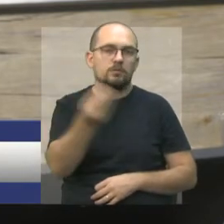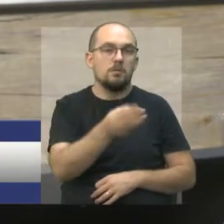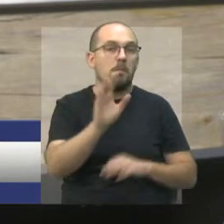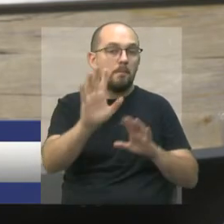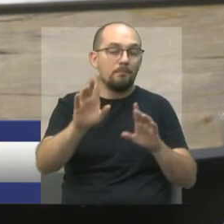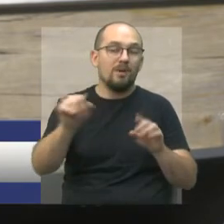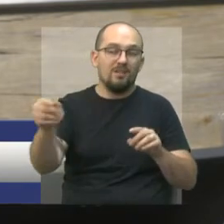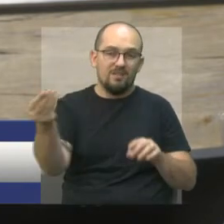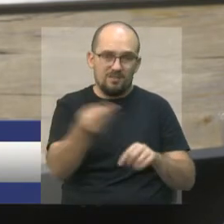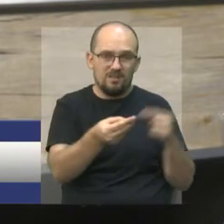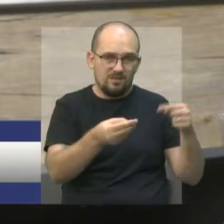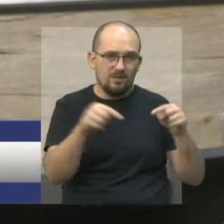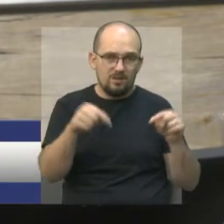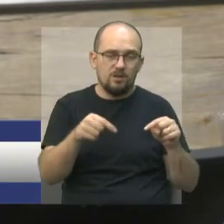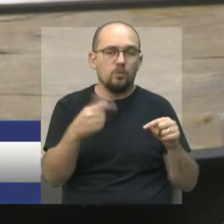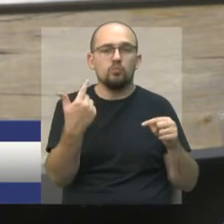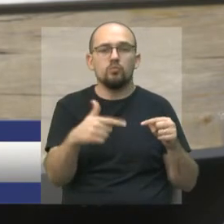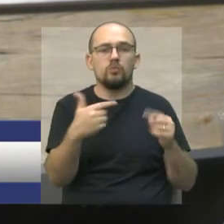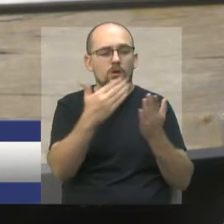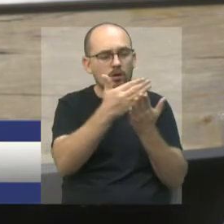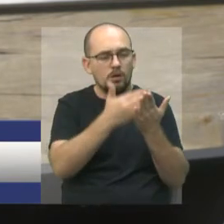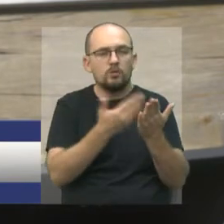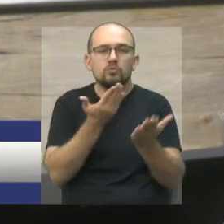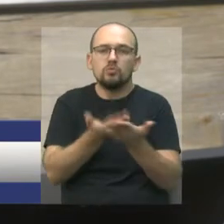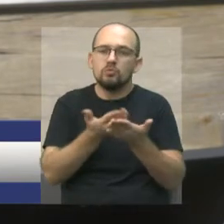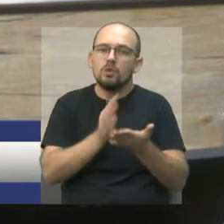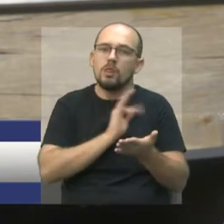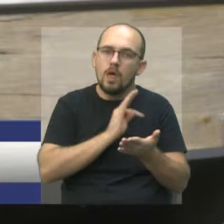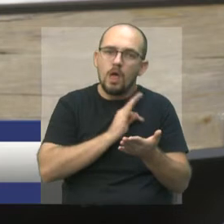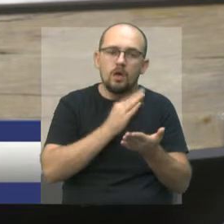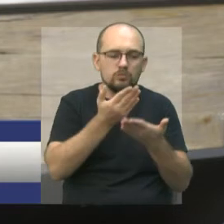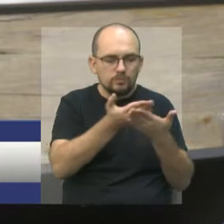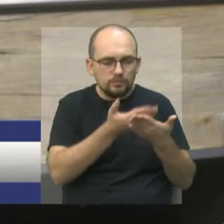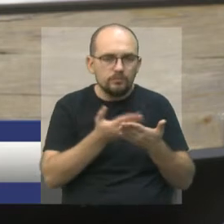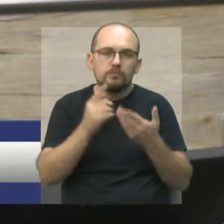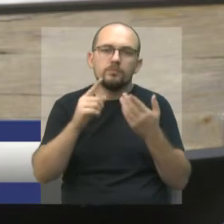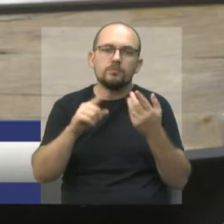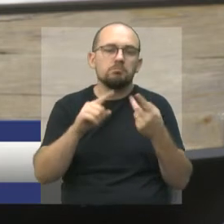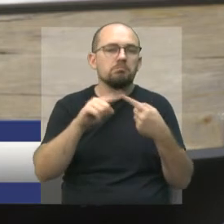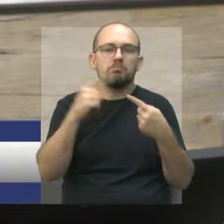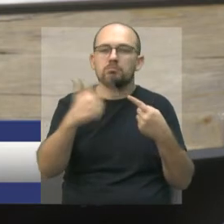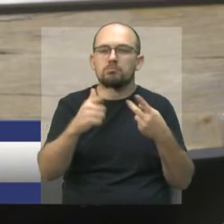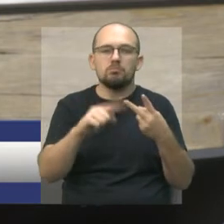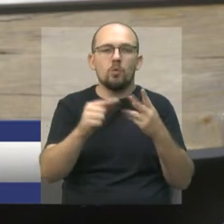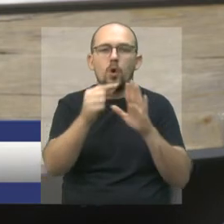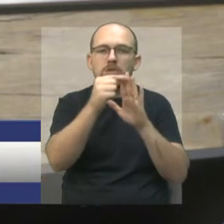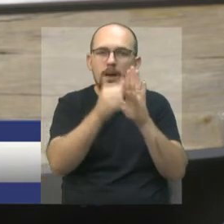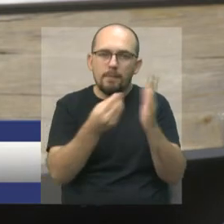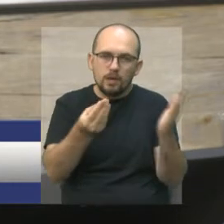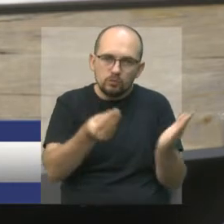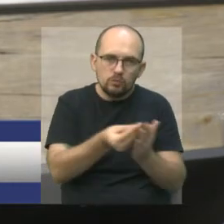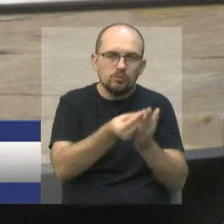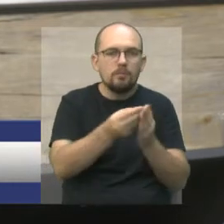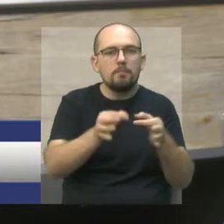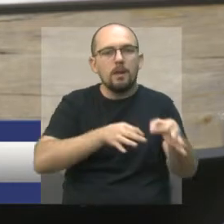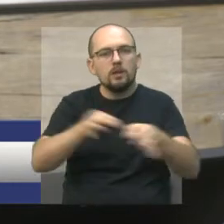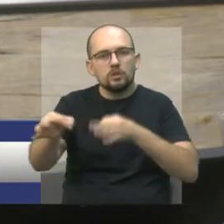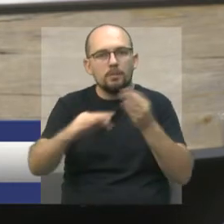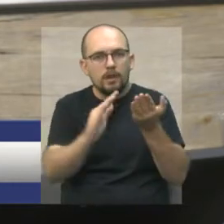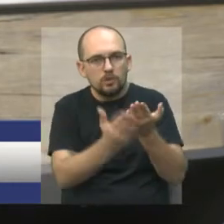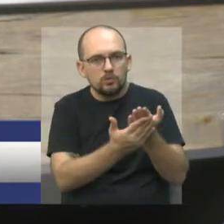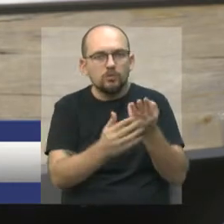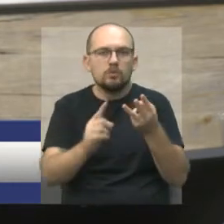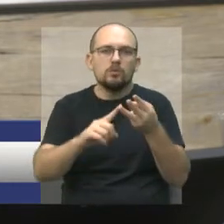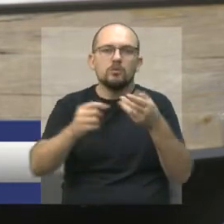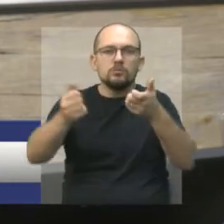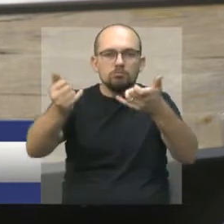tal emenda foi apresentada sem estudo técnico, porque está desacompanhada de orçamento, planejamento e justificativas